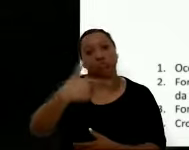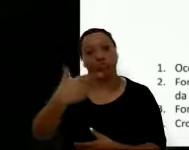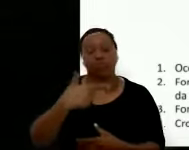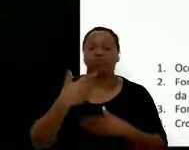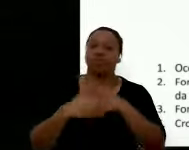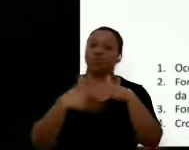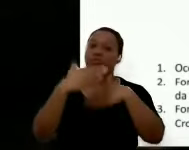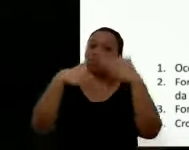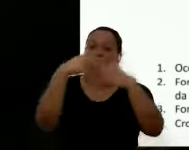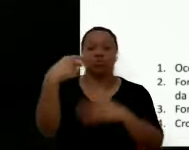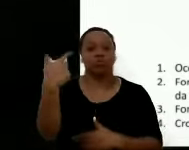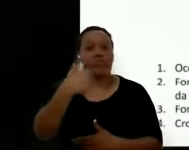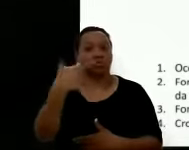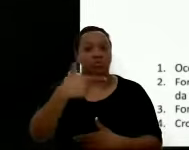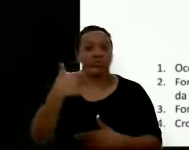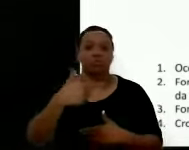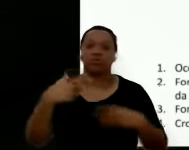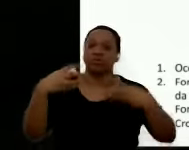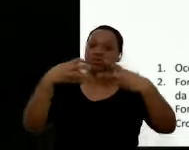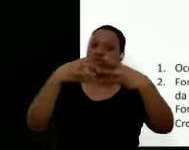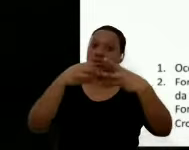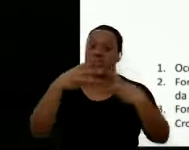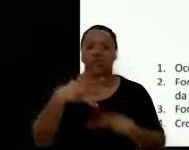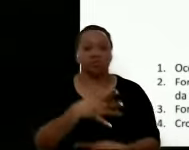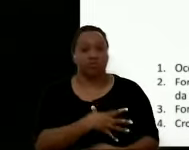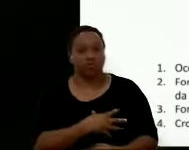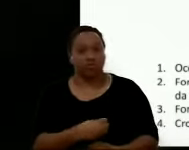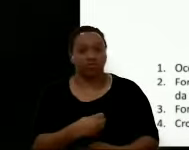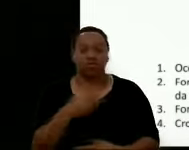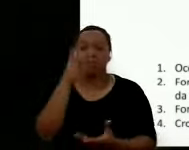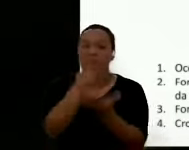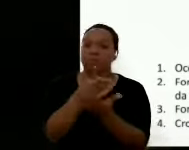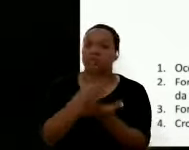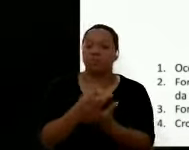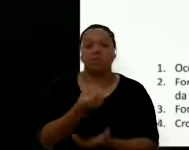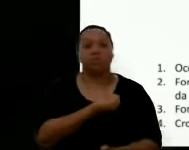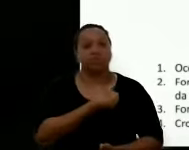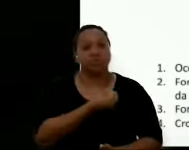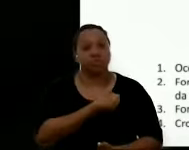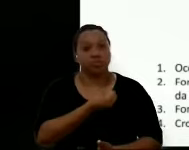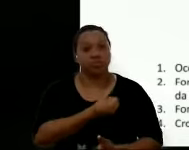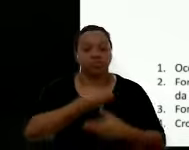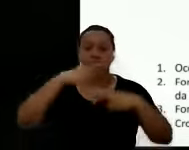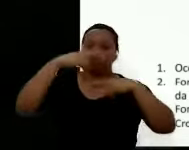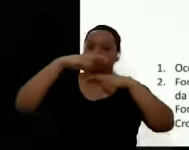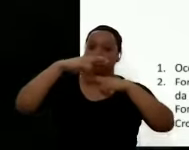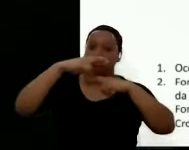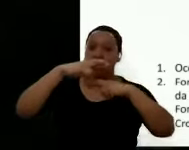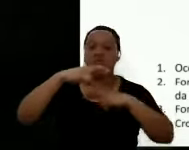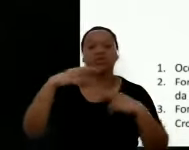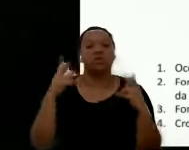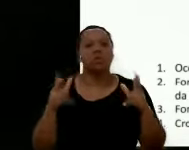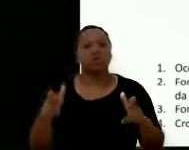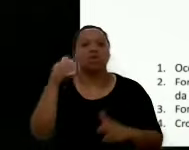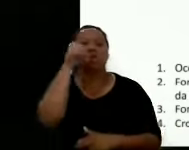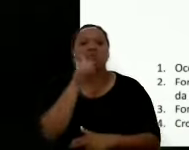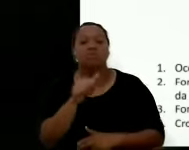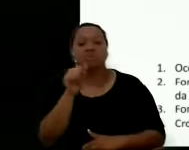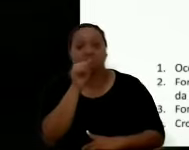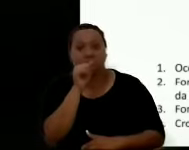do citoplasma. 2. Formação de duas células filhas contendo o mesmo número